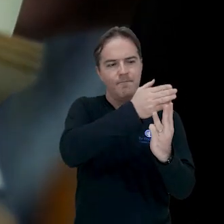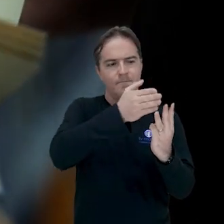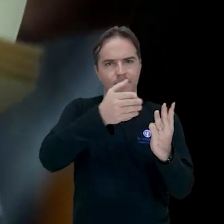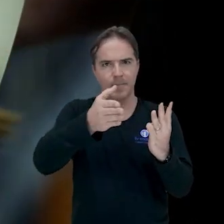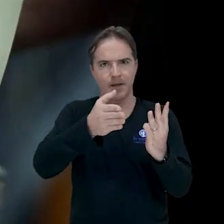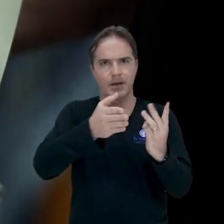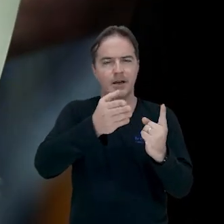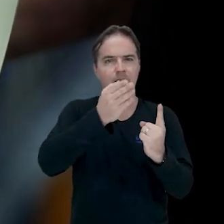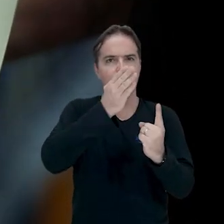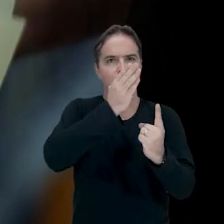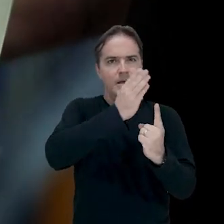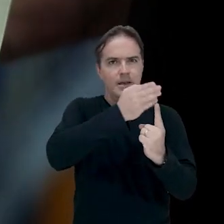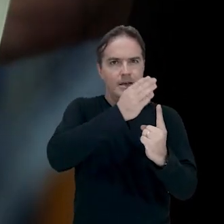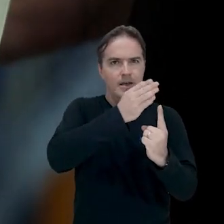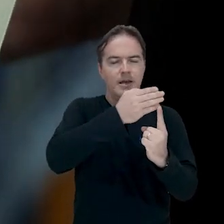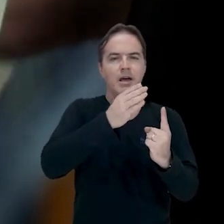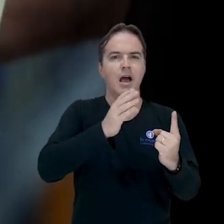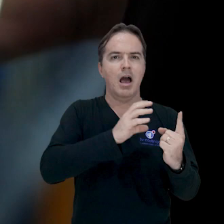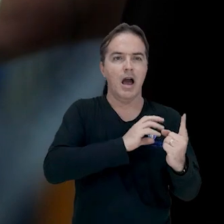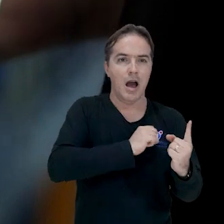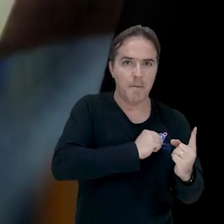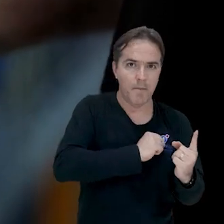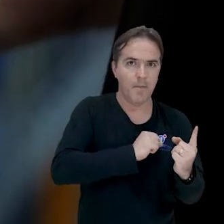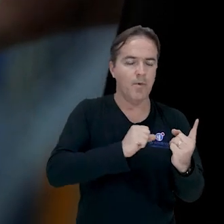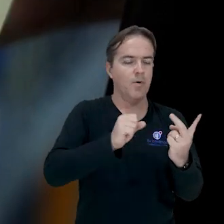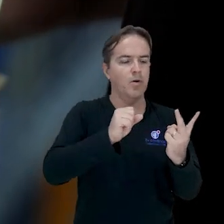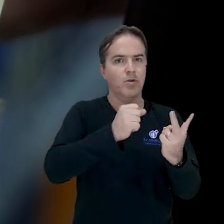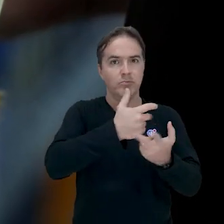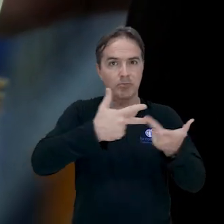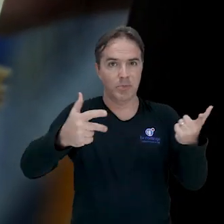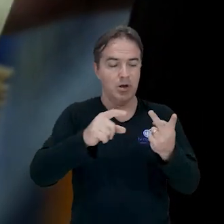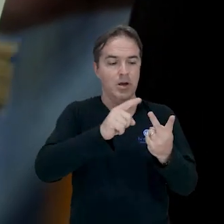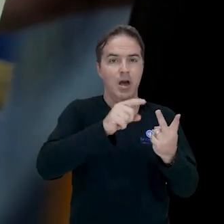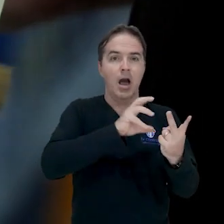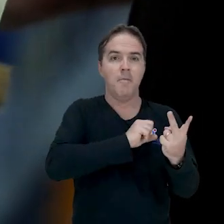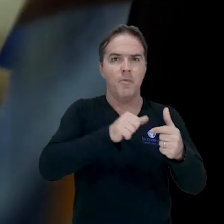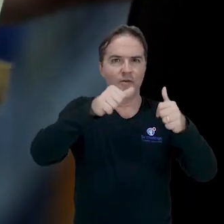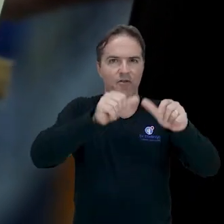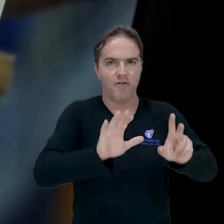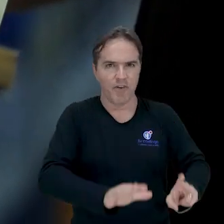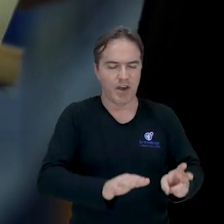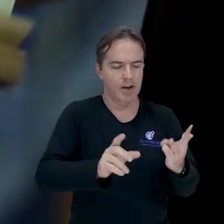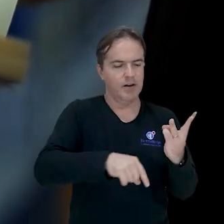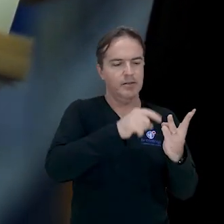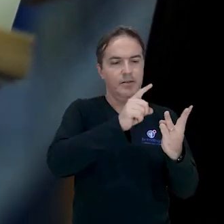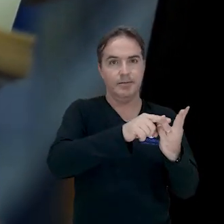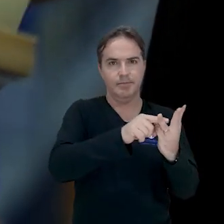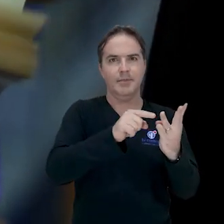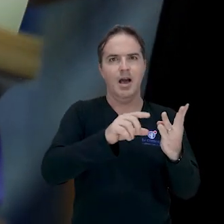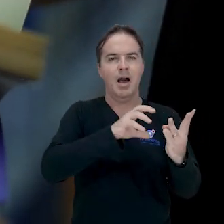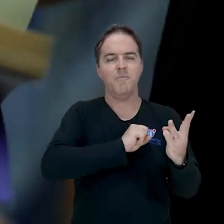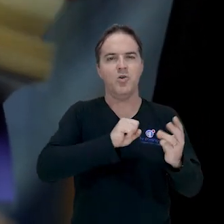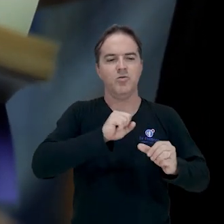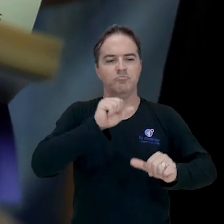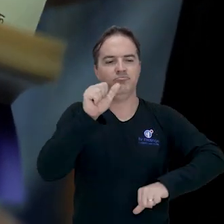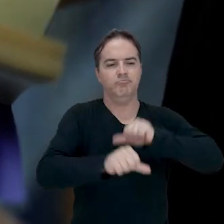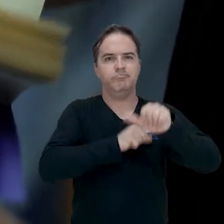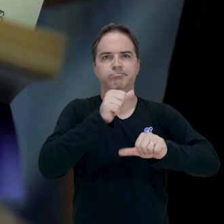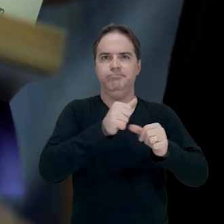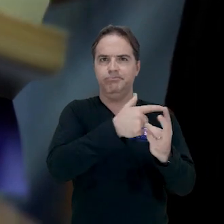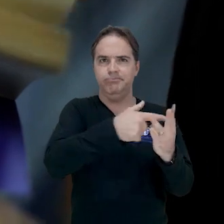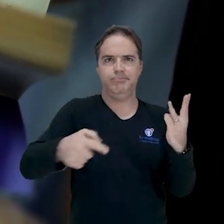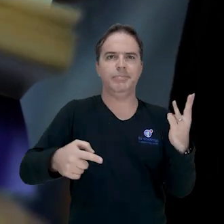primeiro foi Entre uma Dose e Outra de Amor. O segundo foi Amores que Ficam, e esse terceiro, que é Preciso Reinventar o Amor. Ele faz a parte